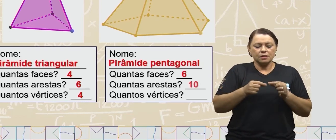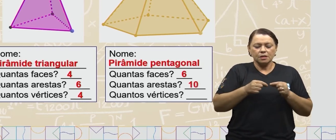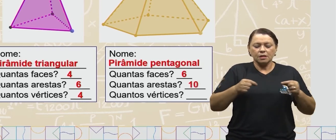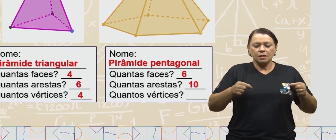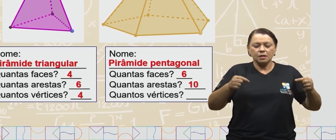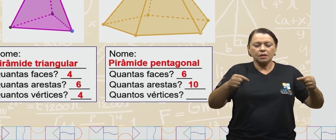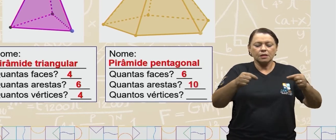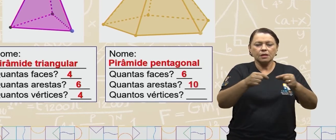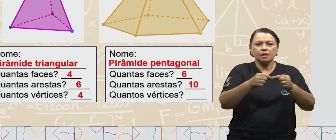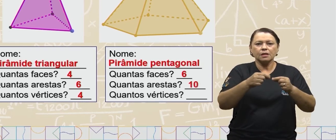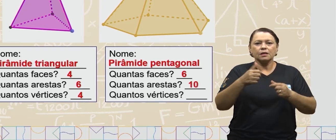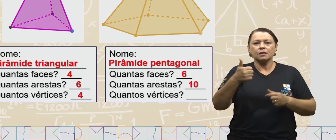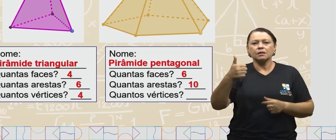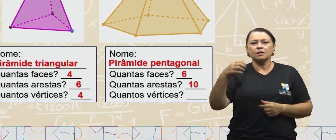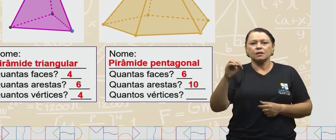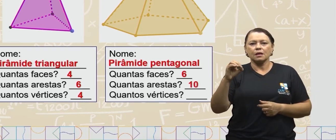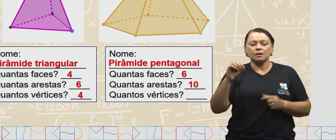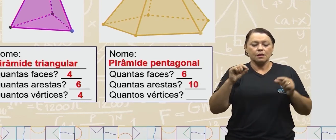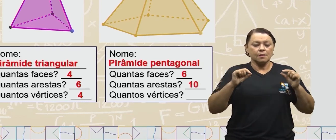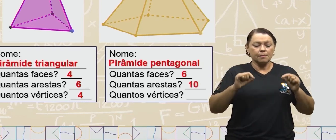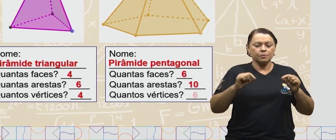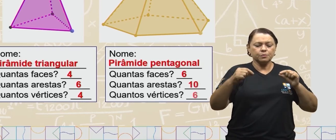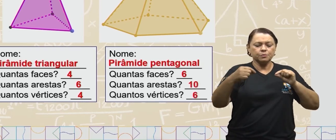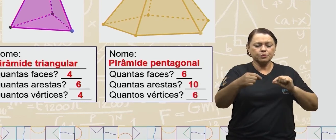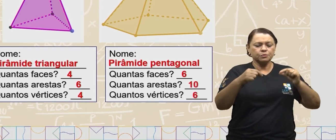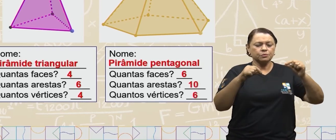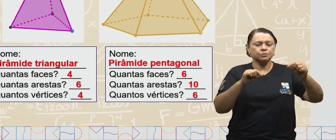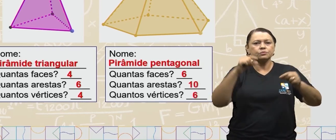arestas? 10. Muito bem. E quantos